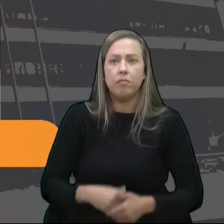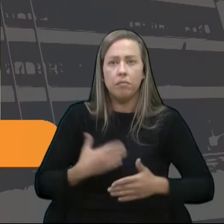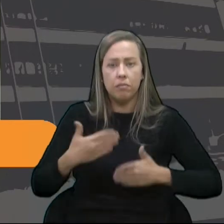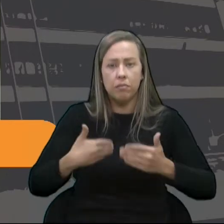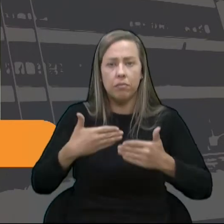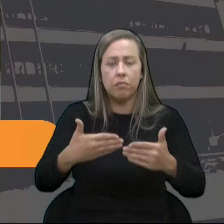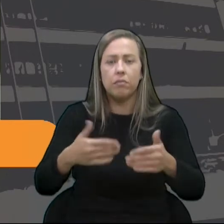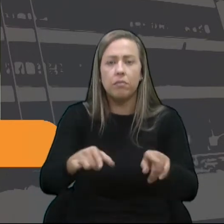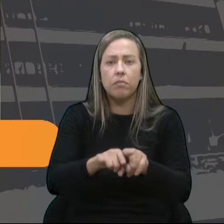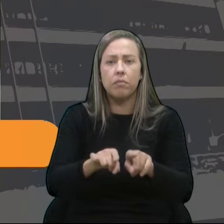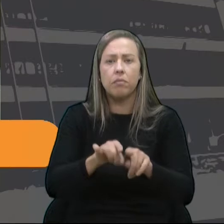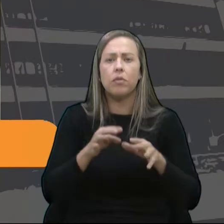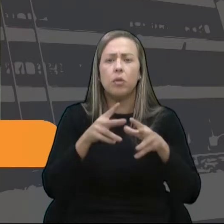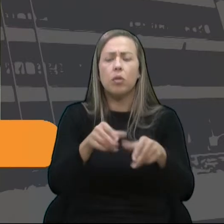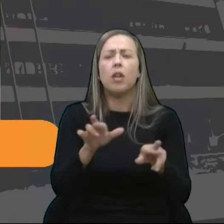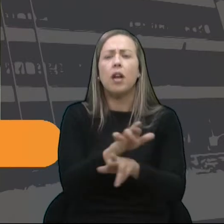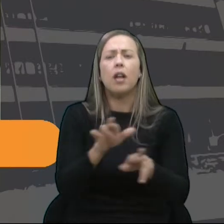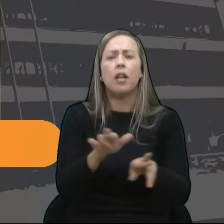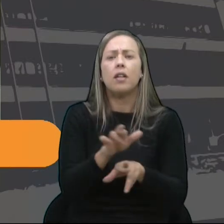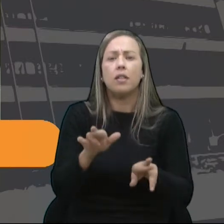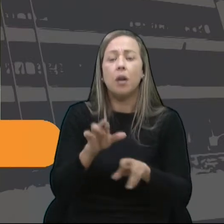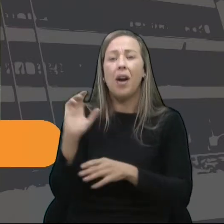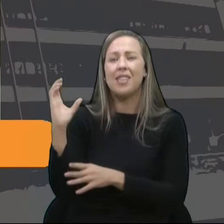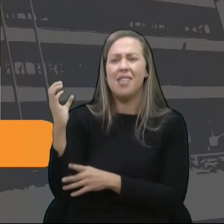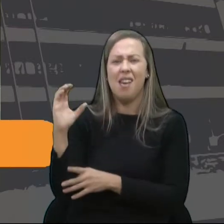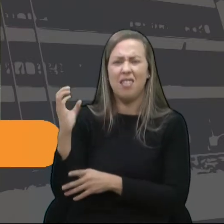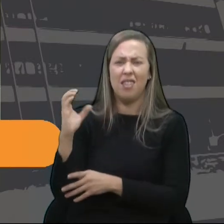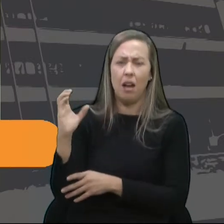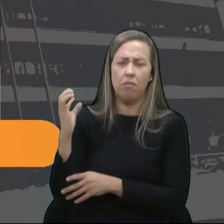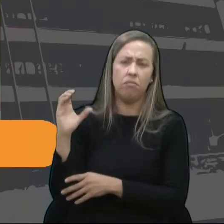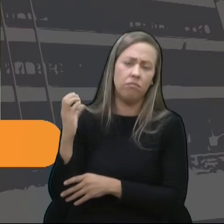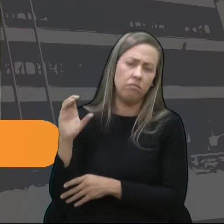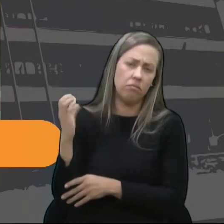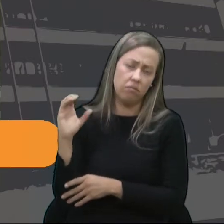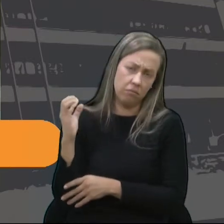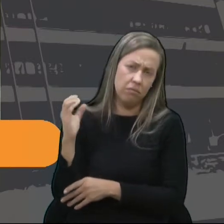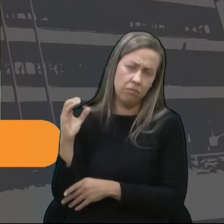expressou em relação à ciência.